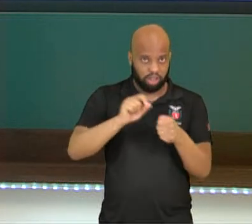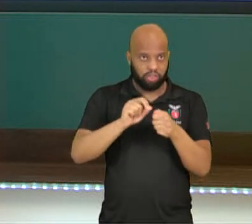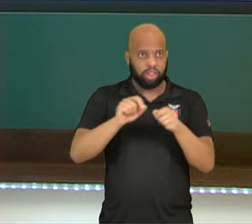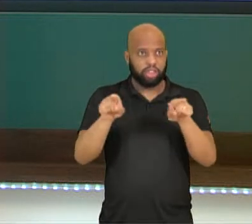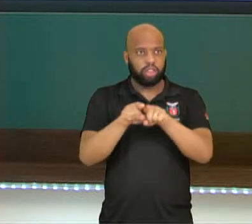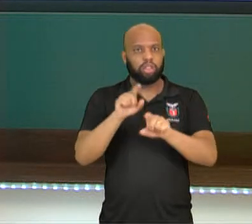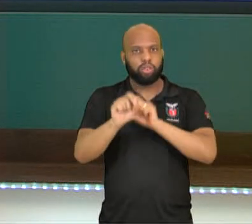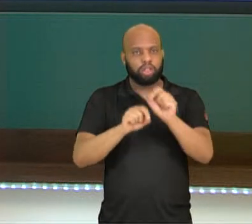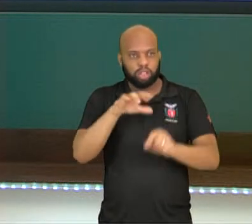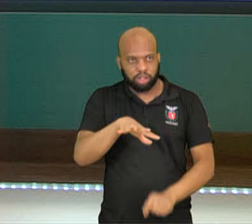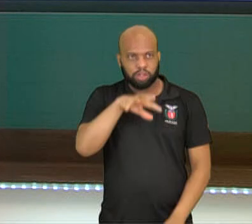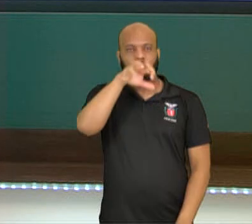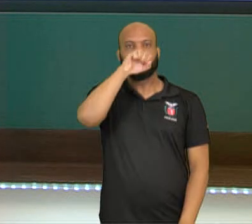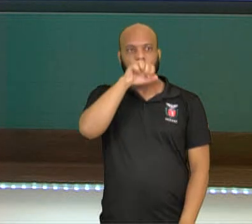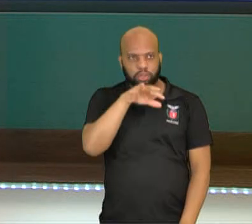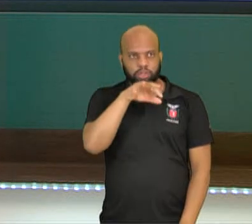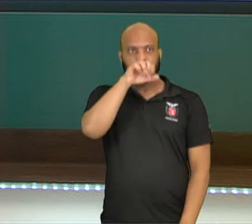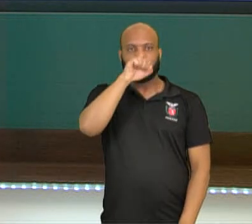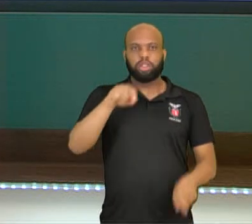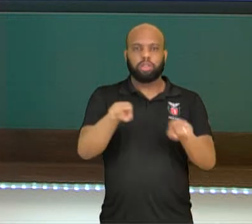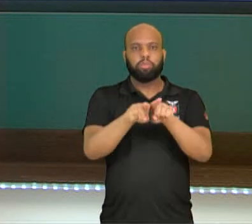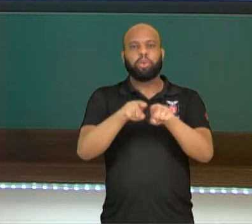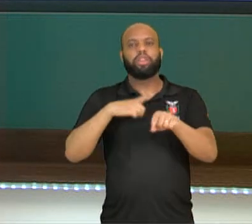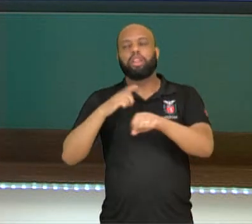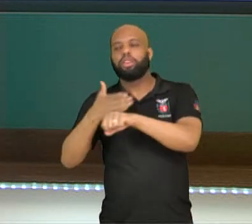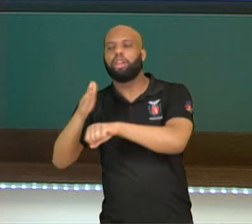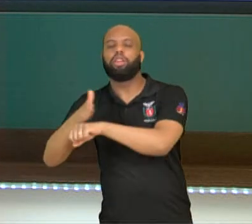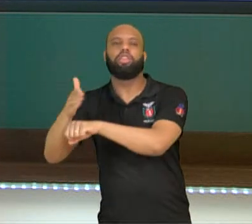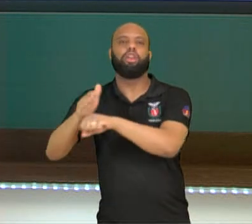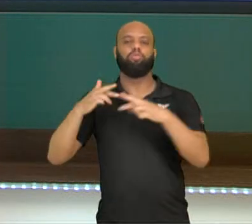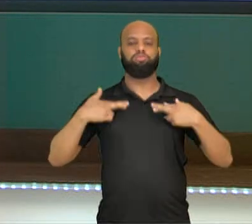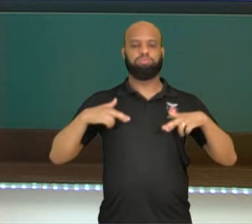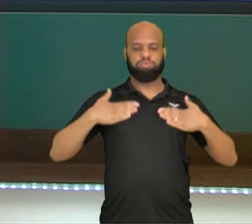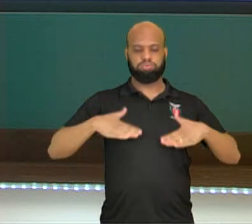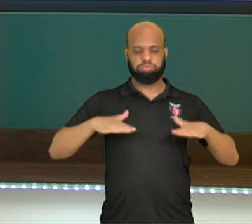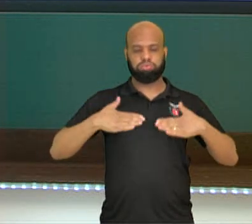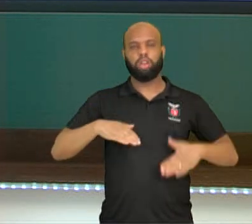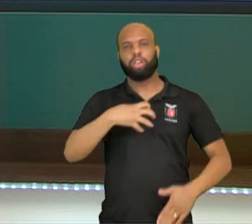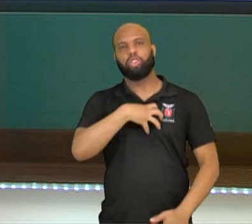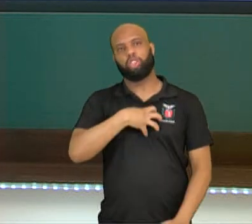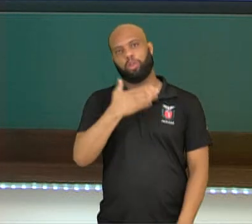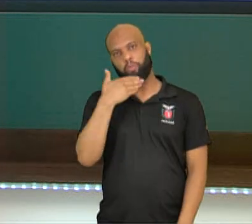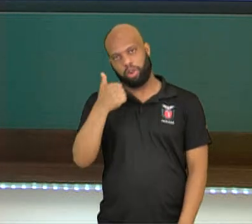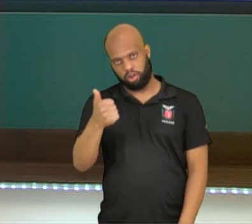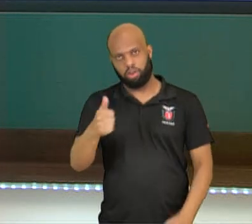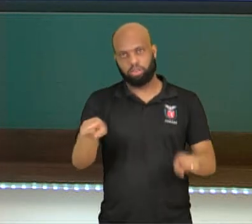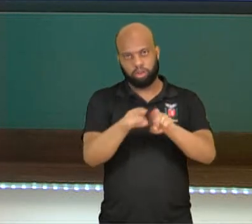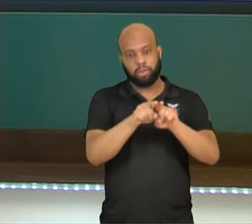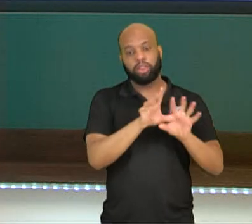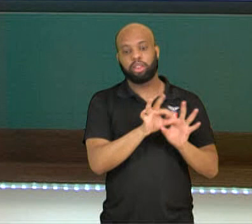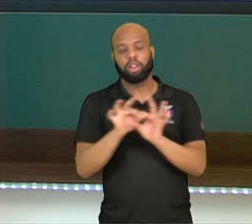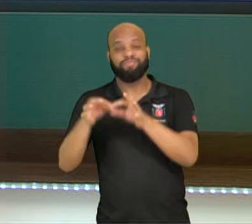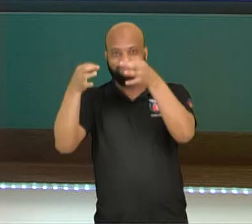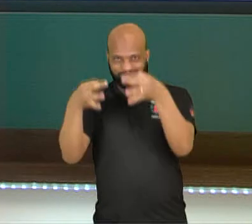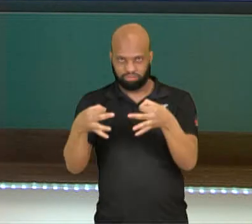da respiração, das práticas de relaxamento de uma forma mais eficiente, mais